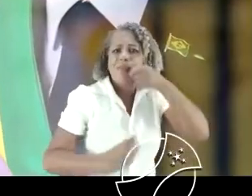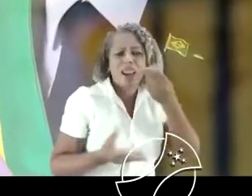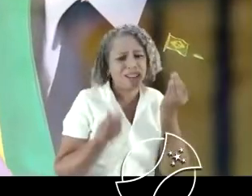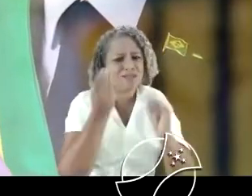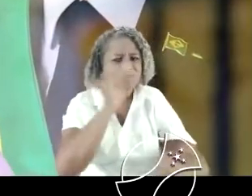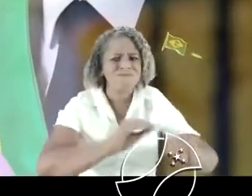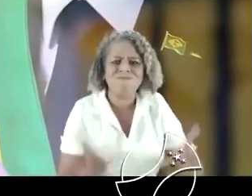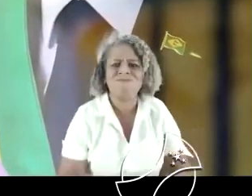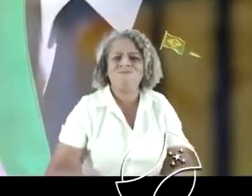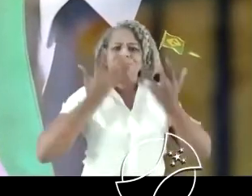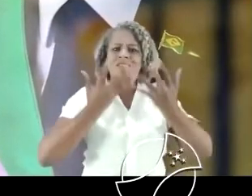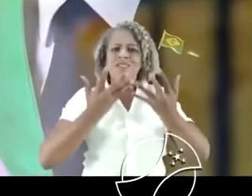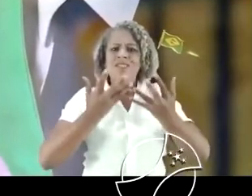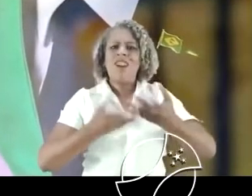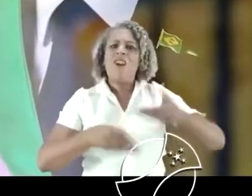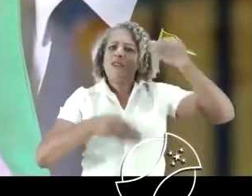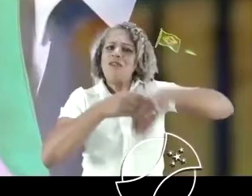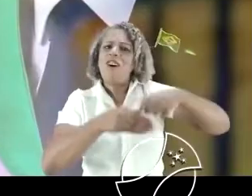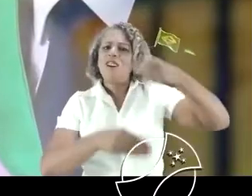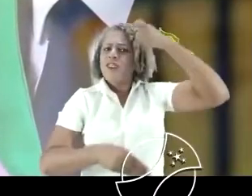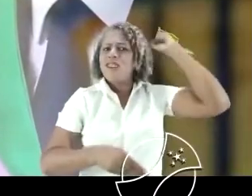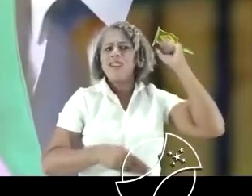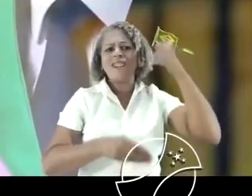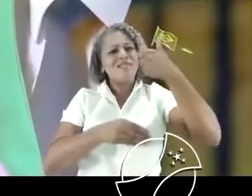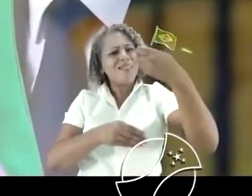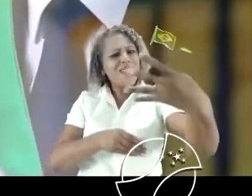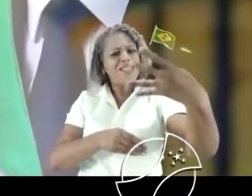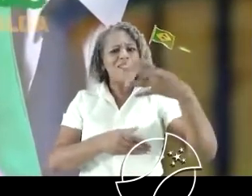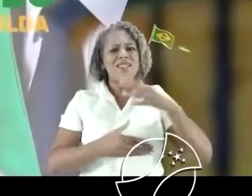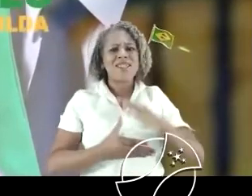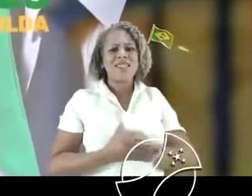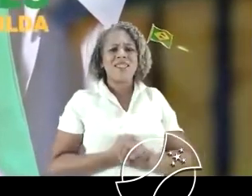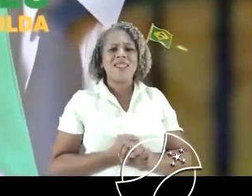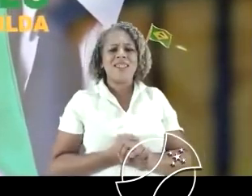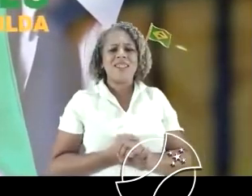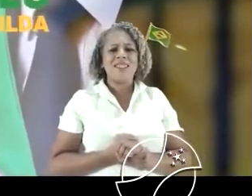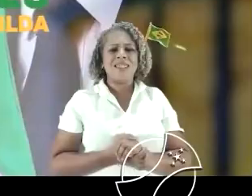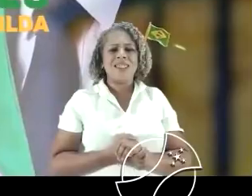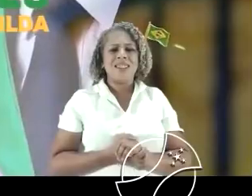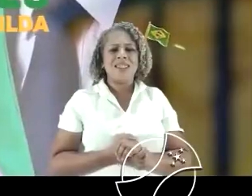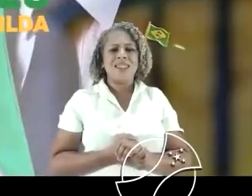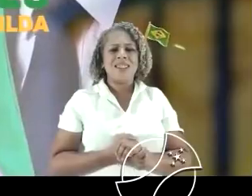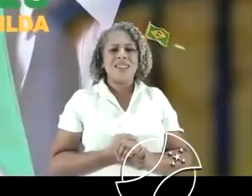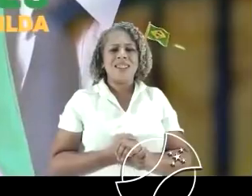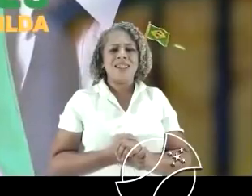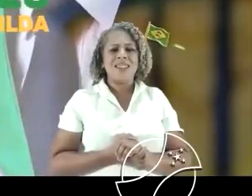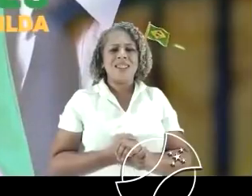nosso município se desenvolver. Vote Rodrigo, vote 14.